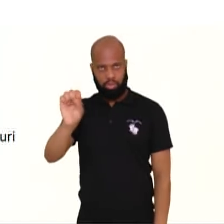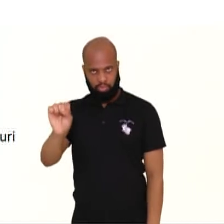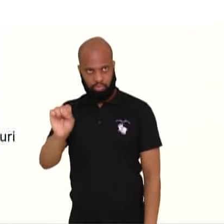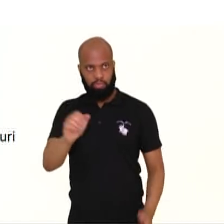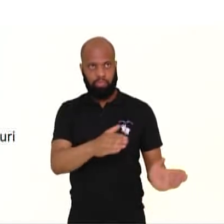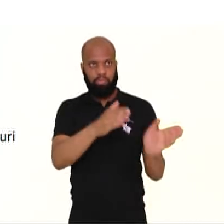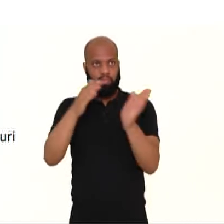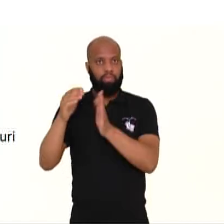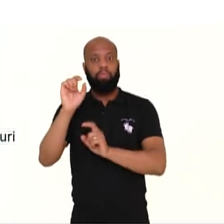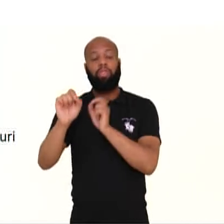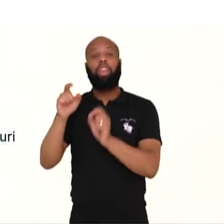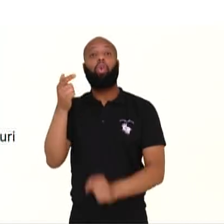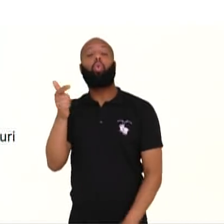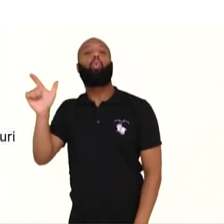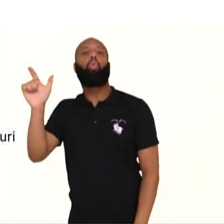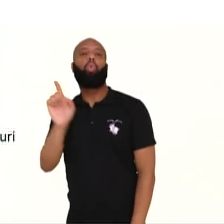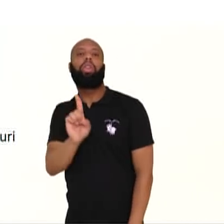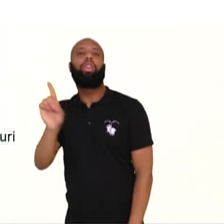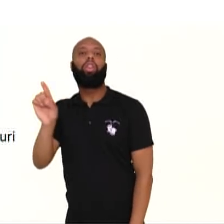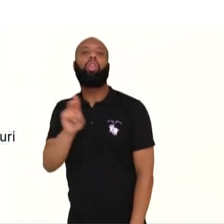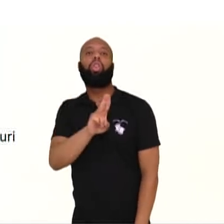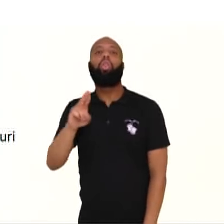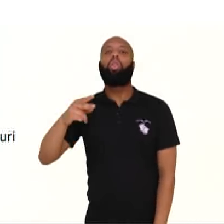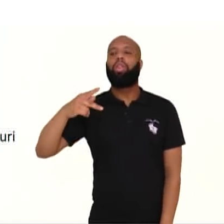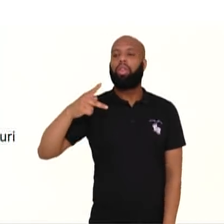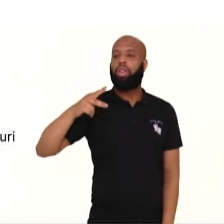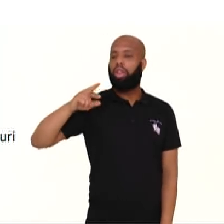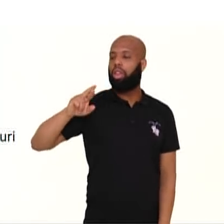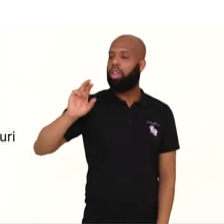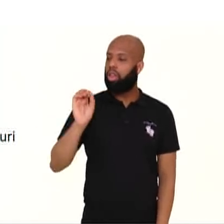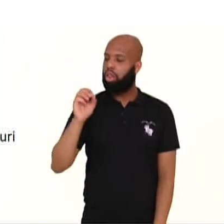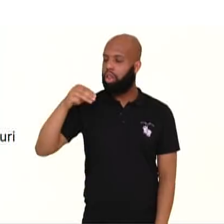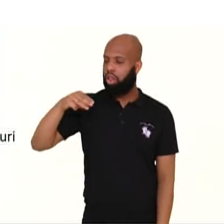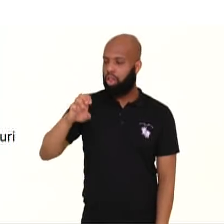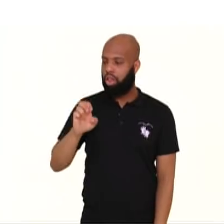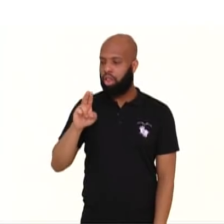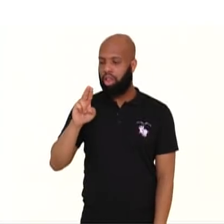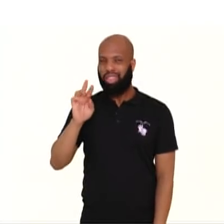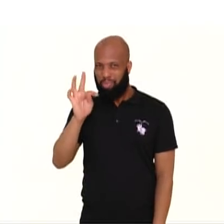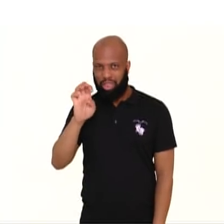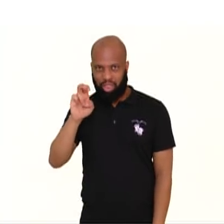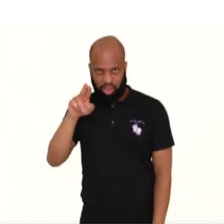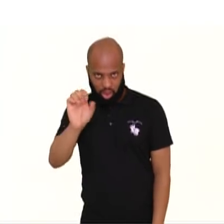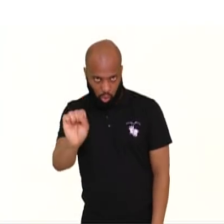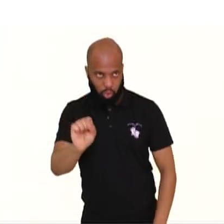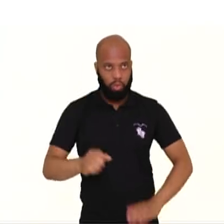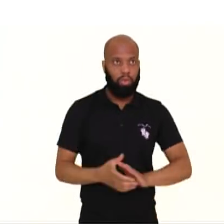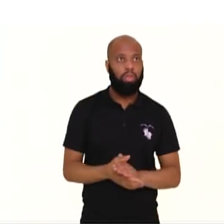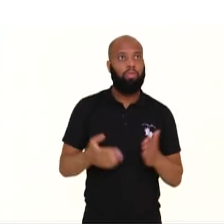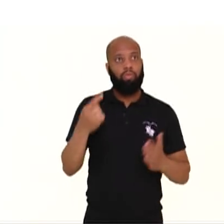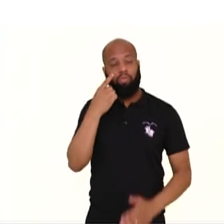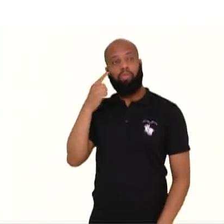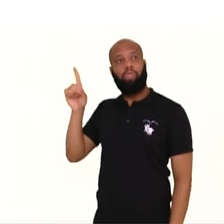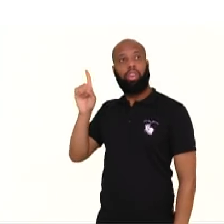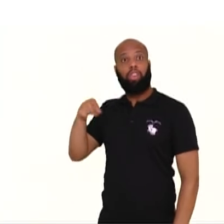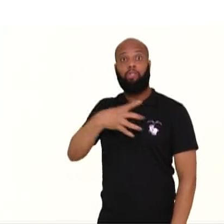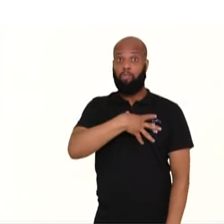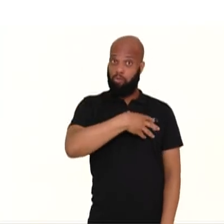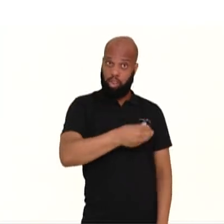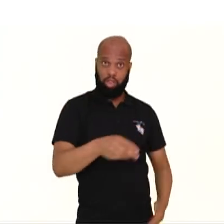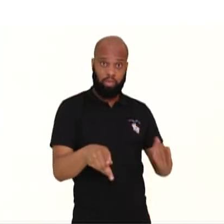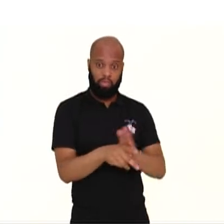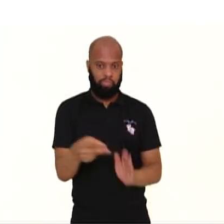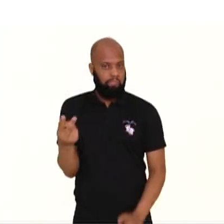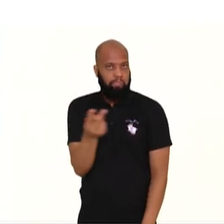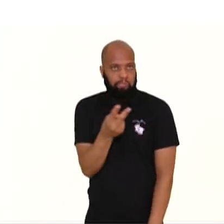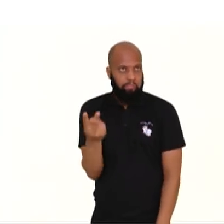deus Prometeus, ok? Um dos titãs, aliás, né? Prometeus. Muito bem. Aqui você tem o filho de Zeus e